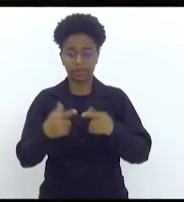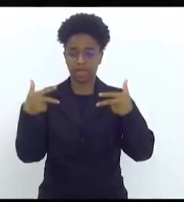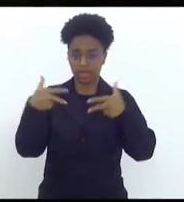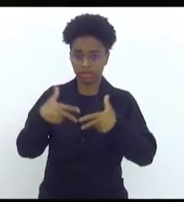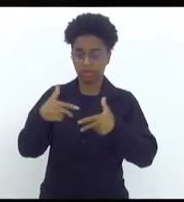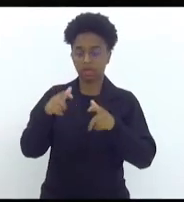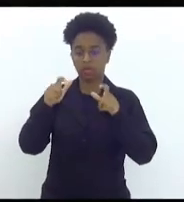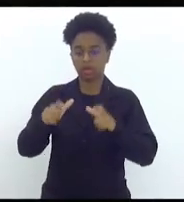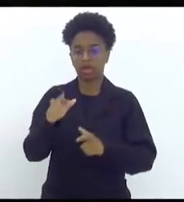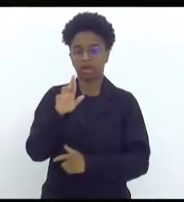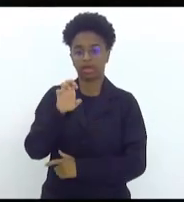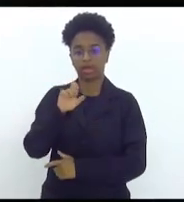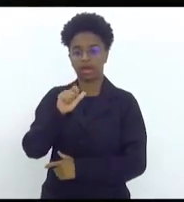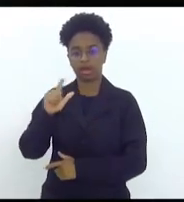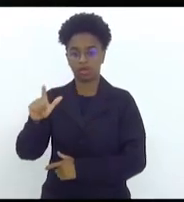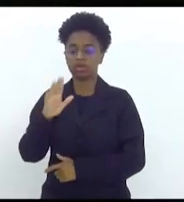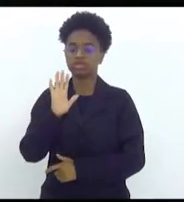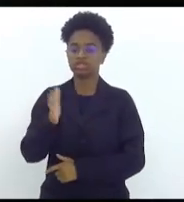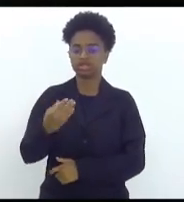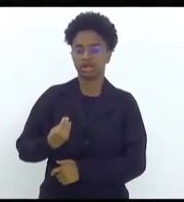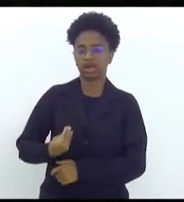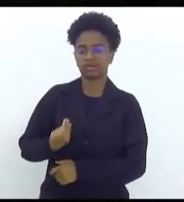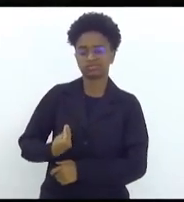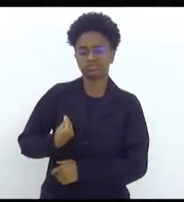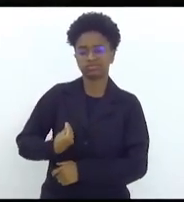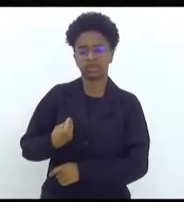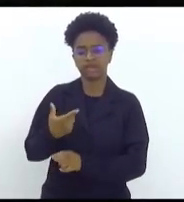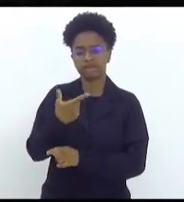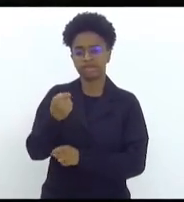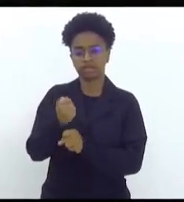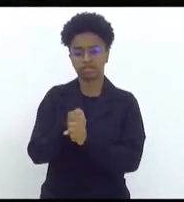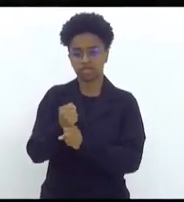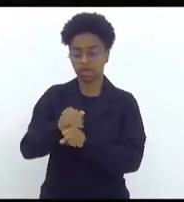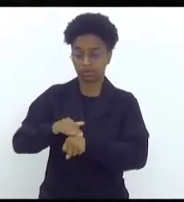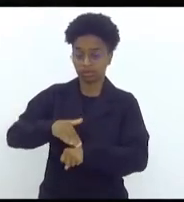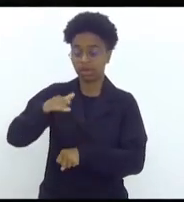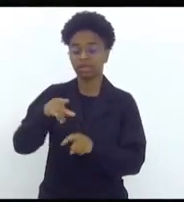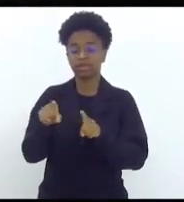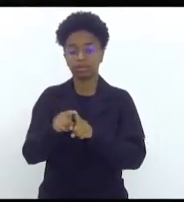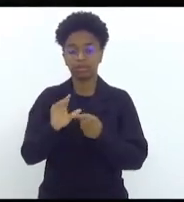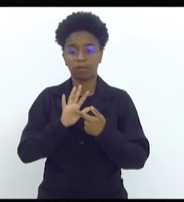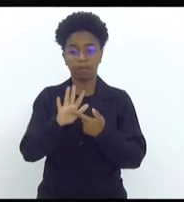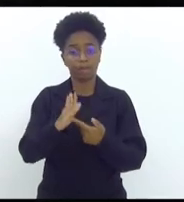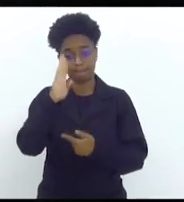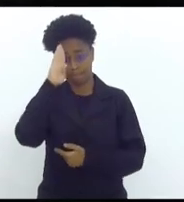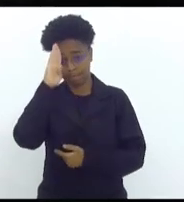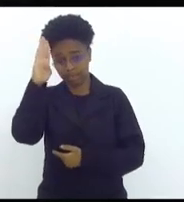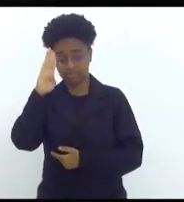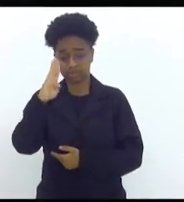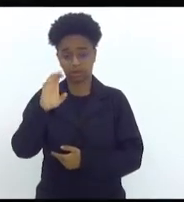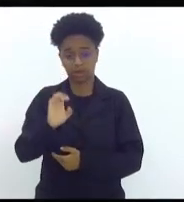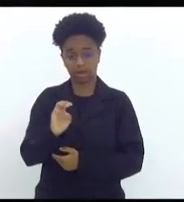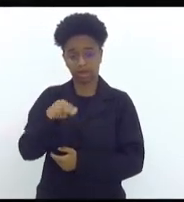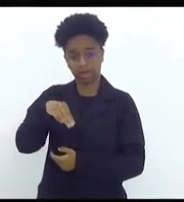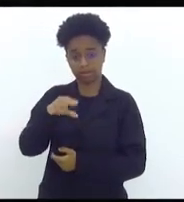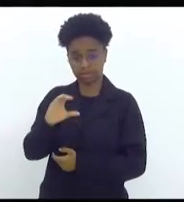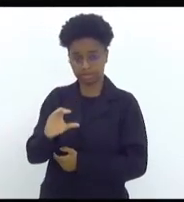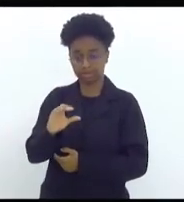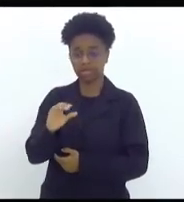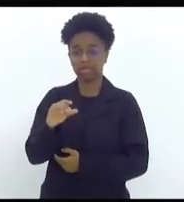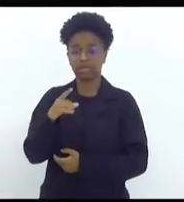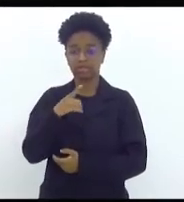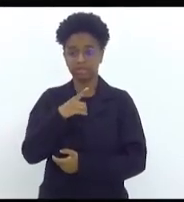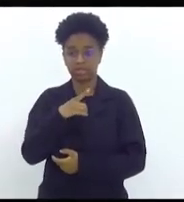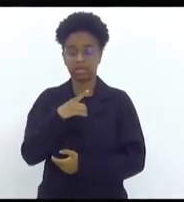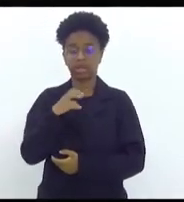do Real uma batalha que já existe há mais de 20 anos e revelou os principais MCs que vemos aí Emicida antes de seu